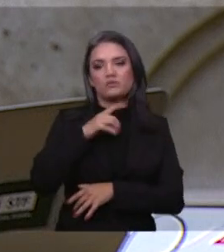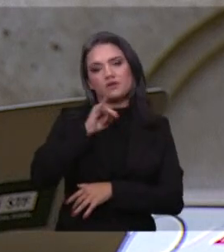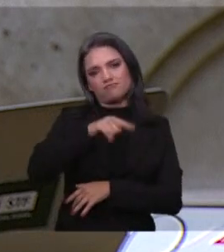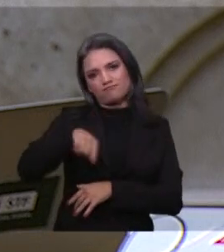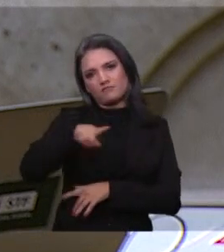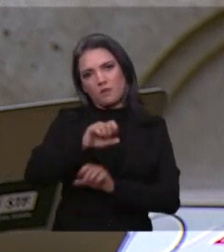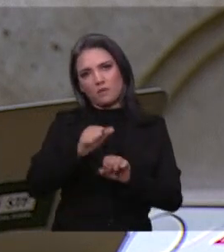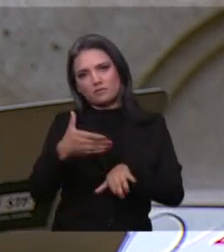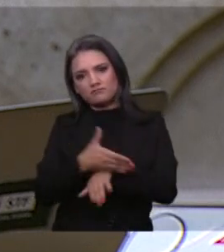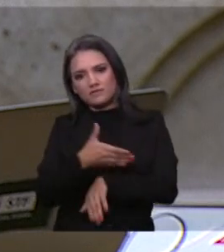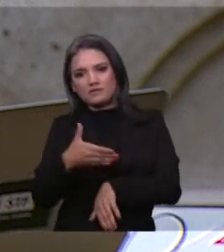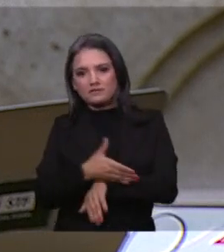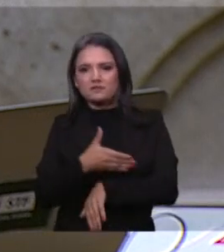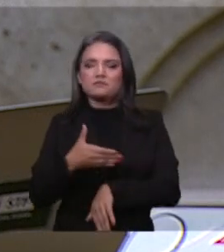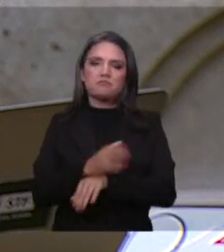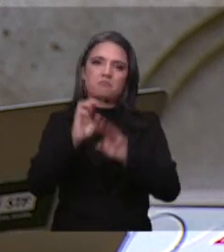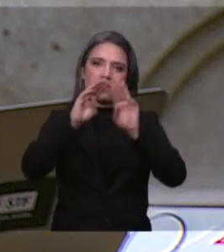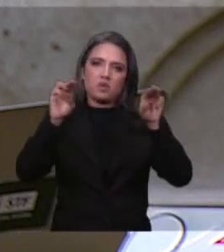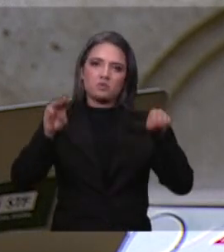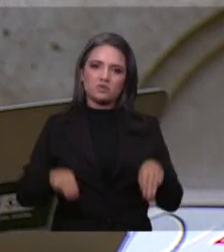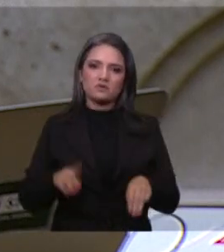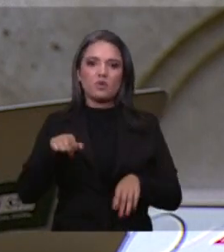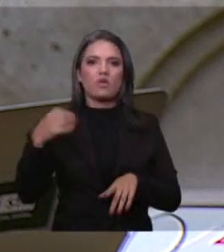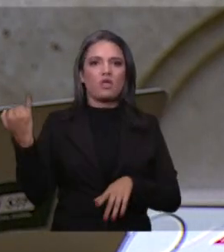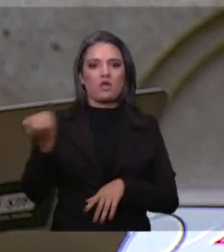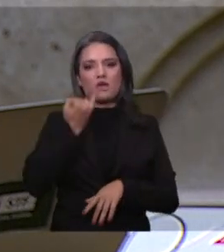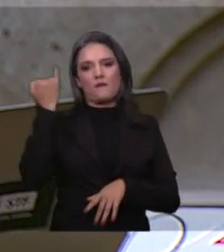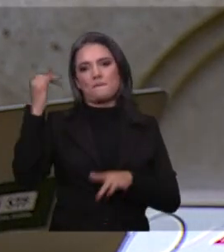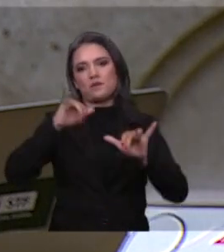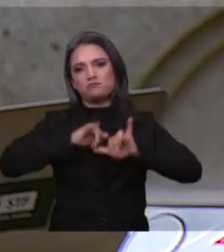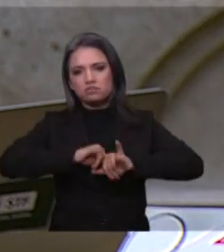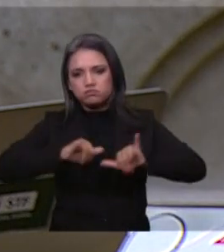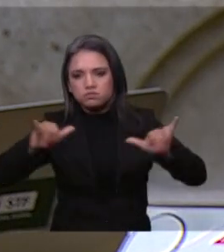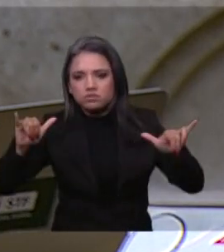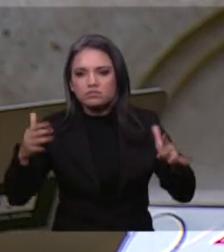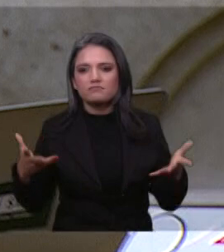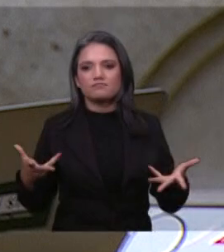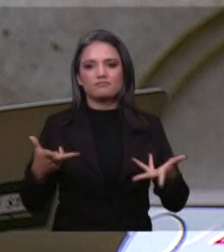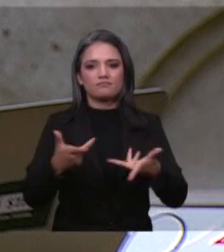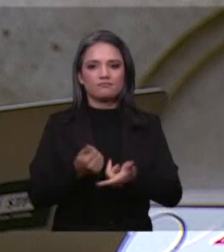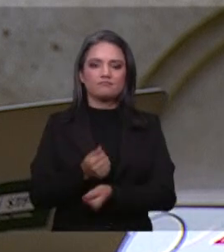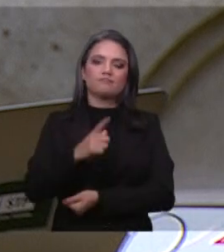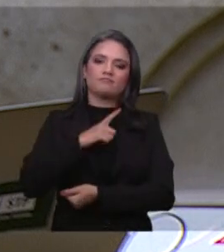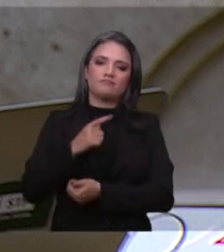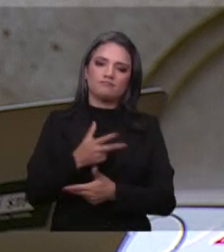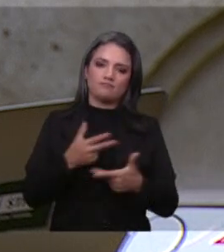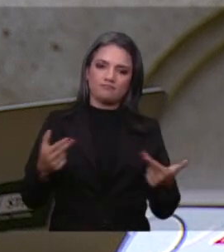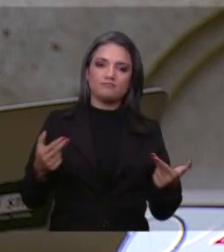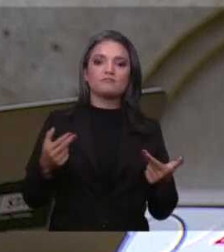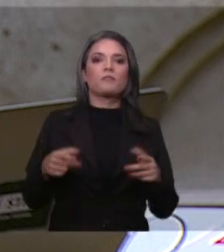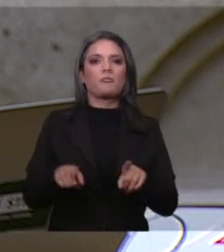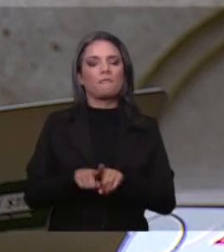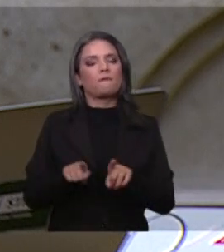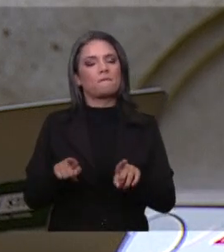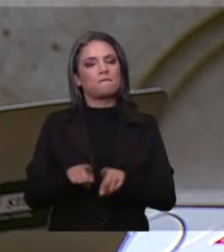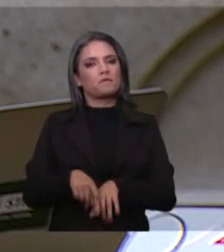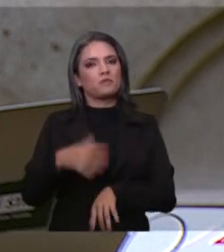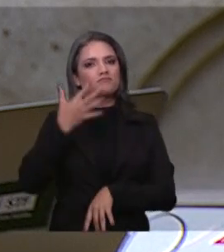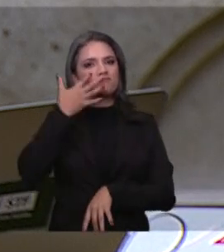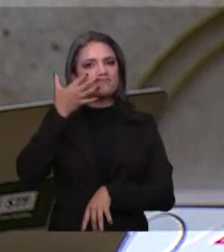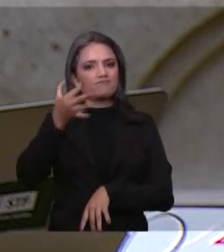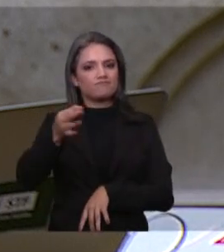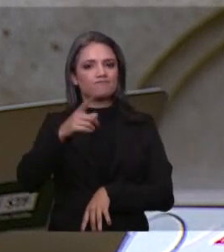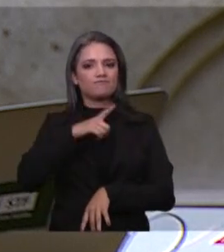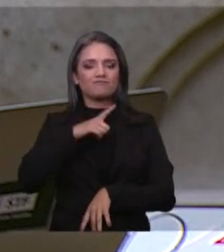puderem comparecer brevemente no museu, é uma campanha graciosa de cartoons que procura chamar a atenção para